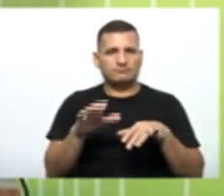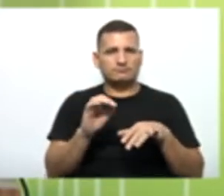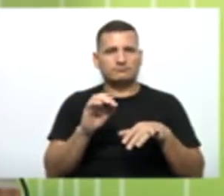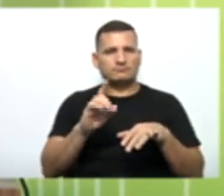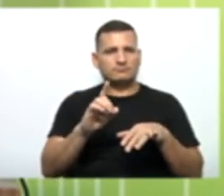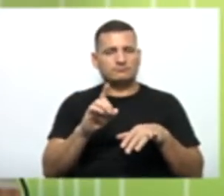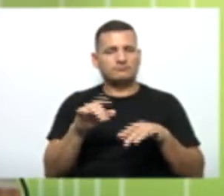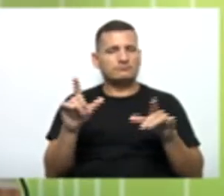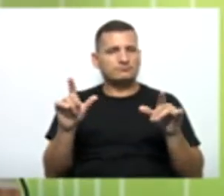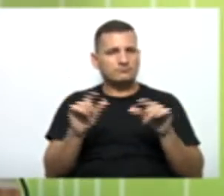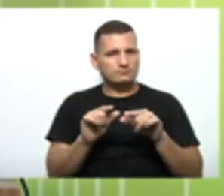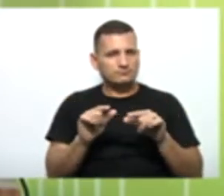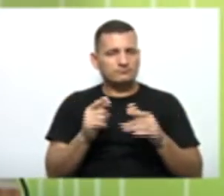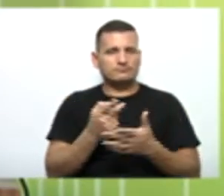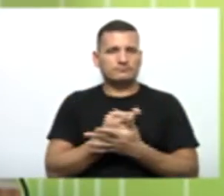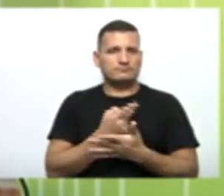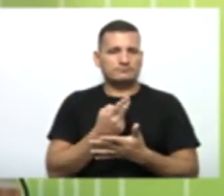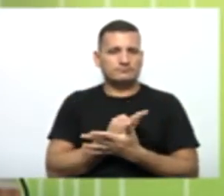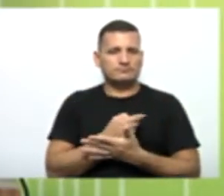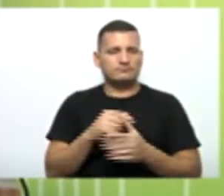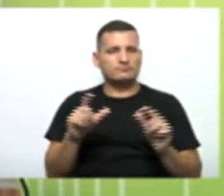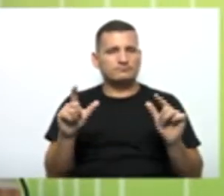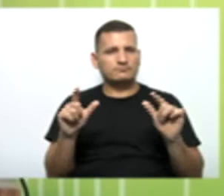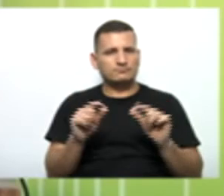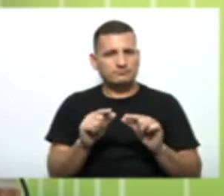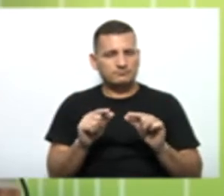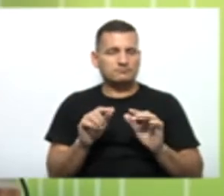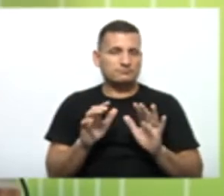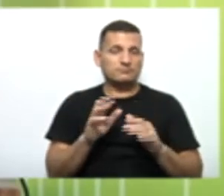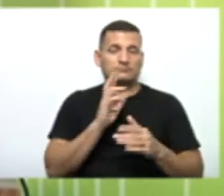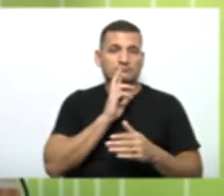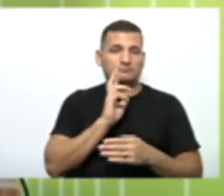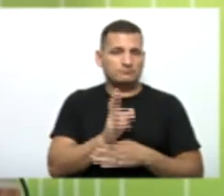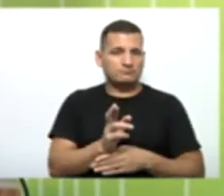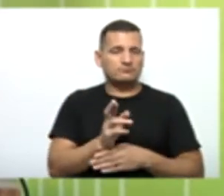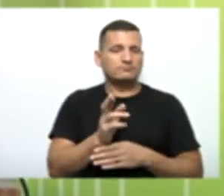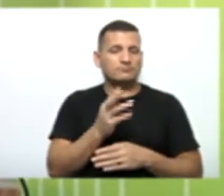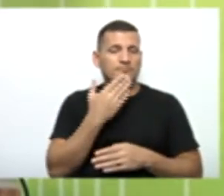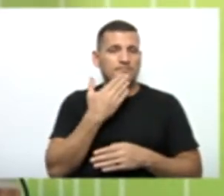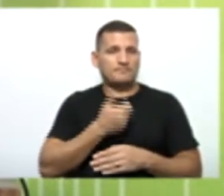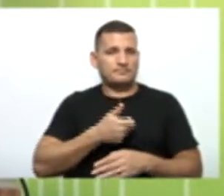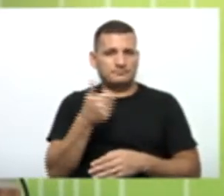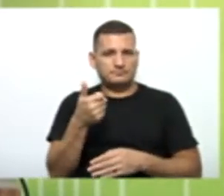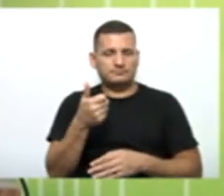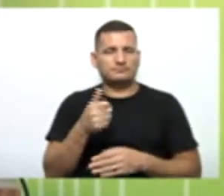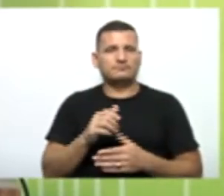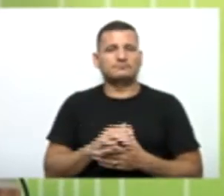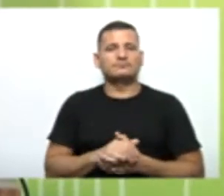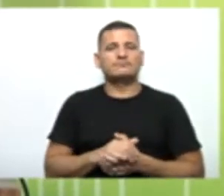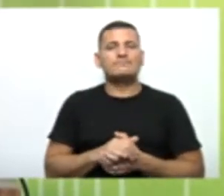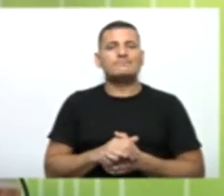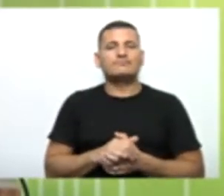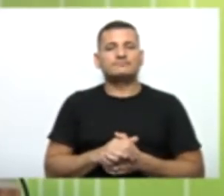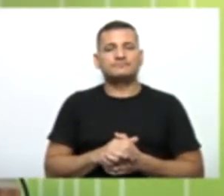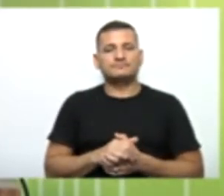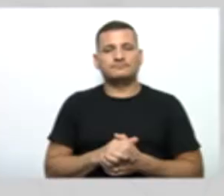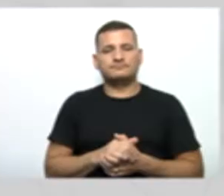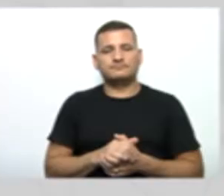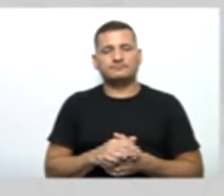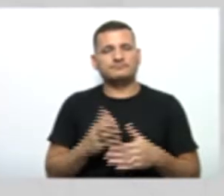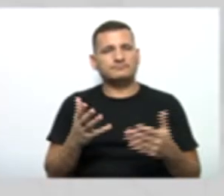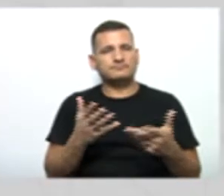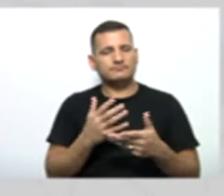vou minimizar os meus erros, e aí o resultado vai ser, com certeza, bem melhor, ok? Vamos lá aqui para o exemplo